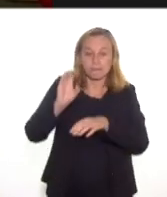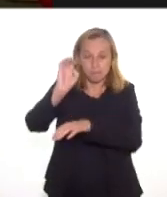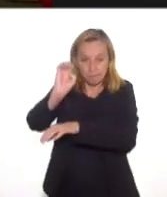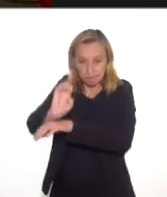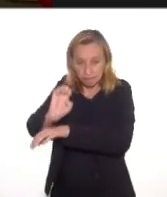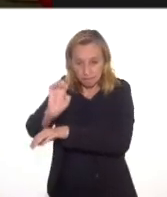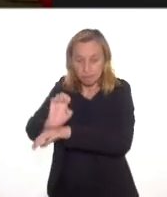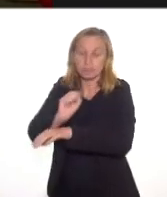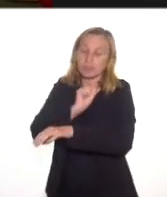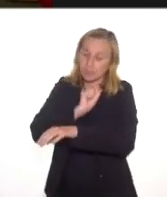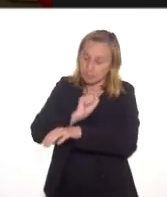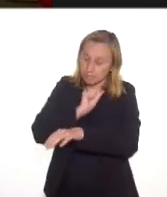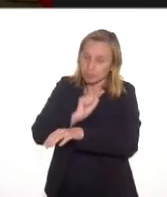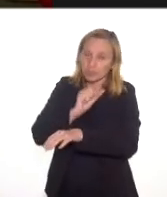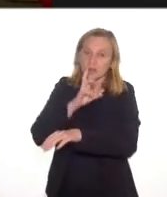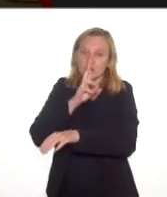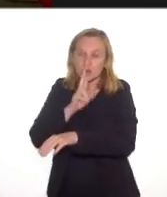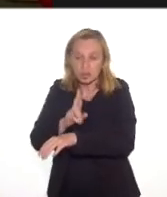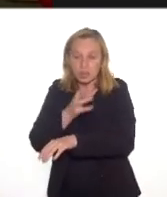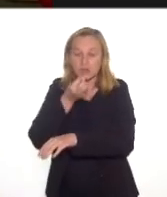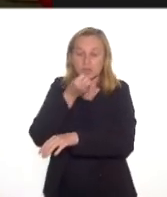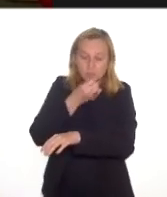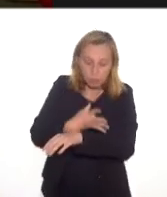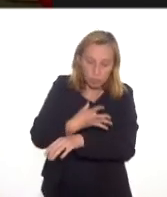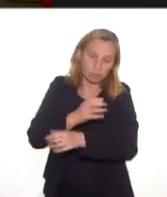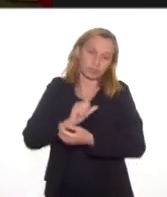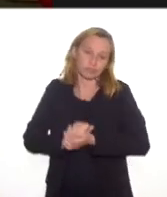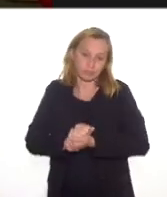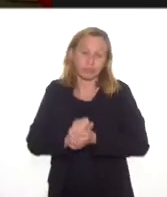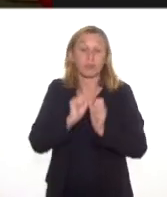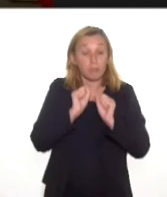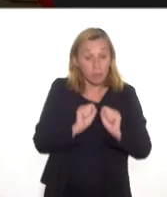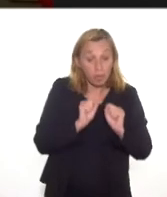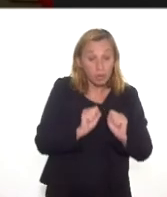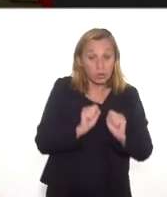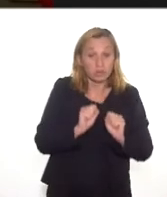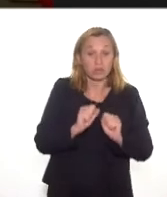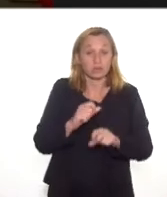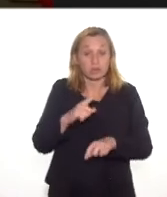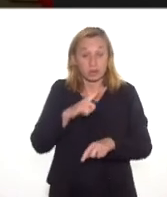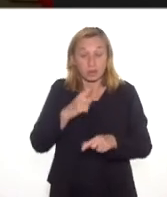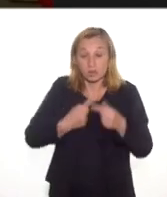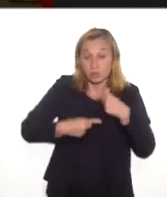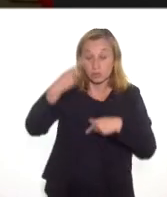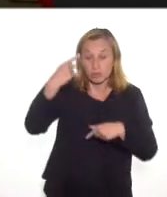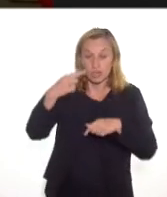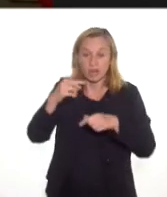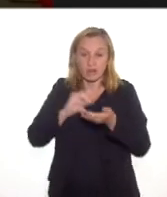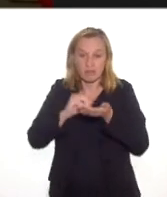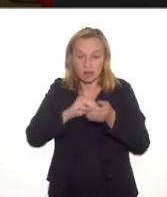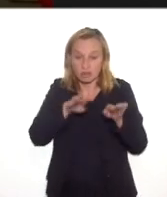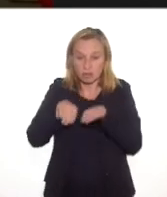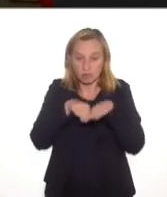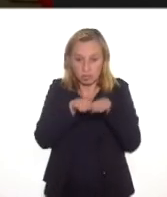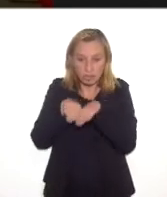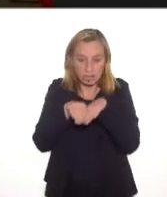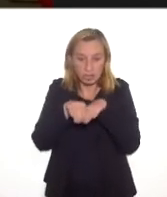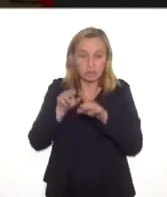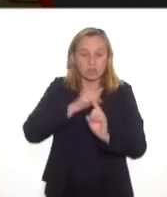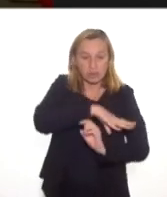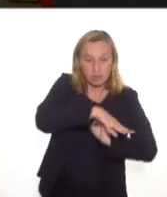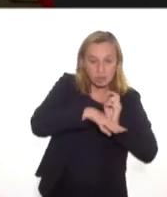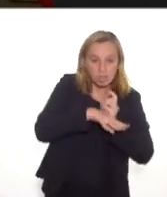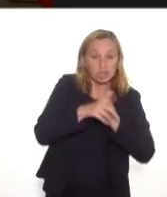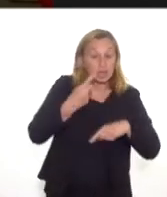Estado possam dar resultados positivos, possam vir a superar as desigualdades sociais, possam vir